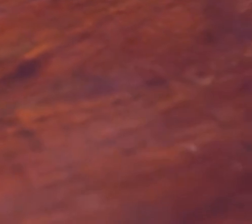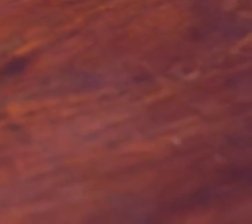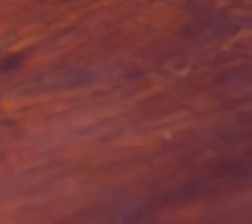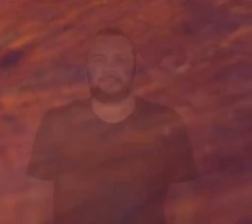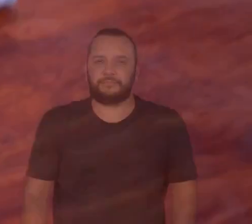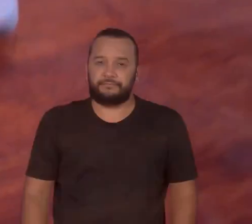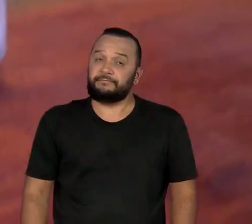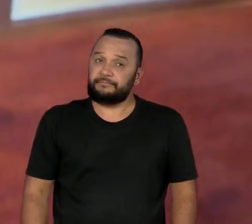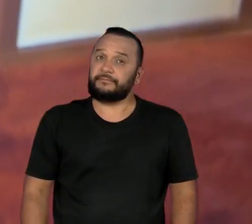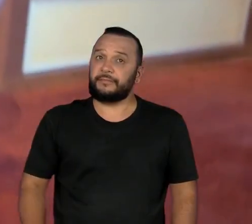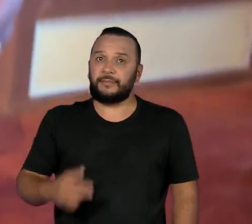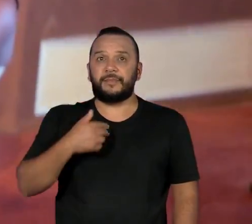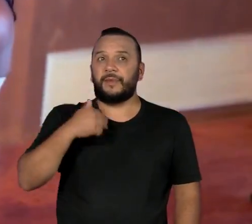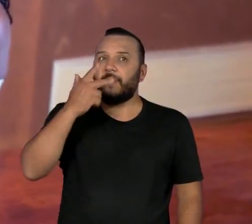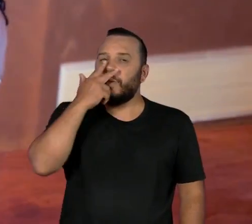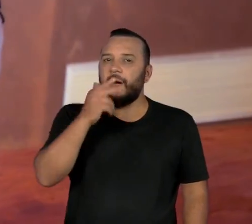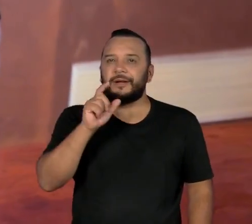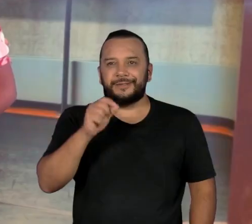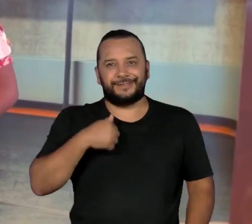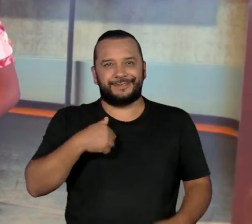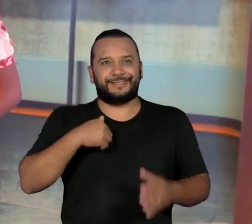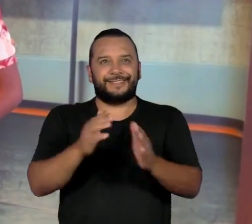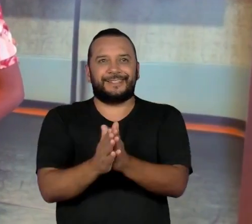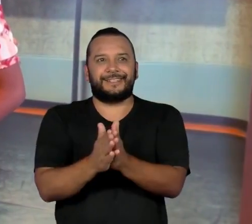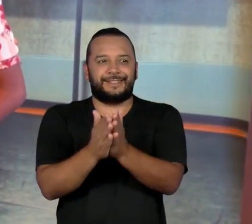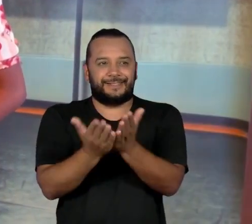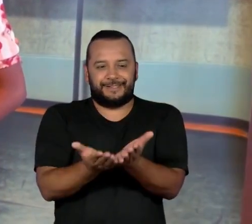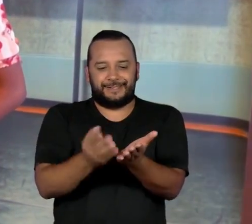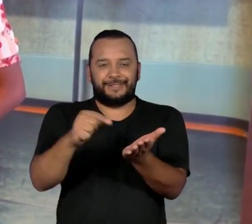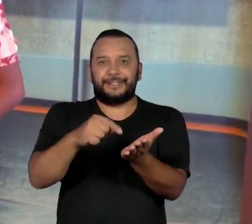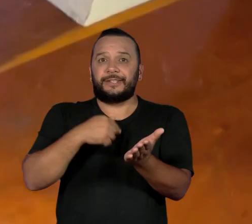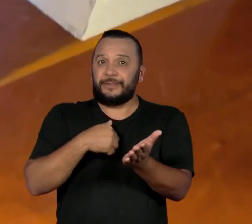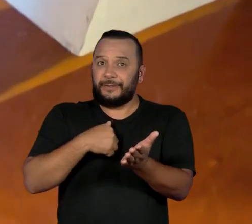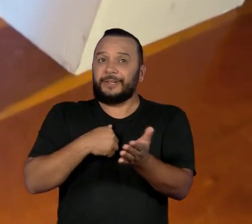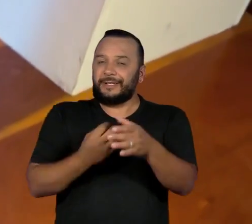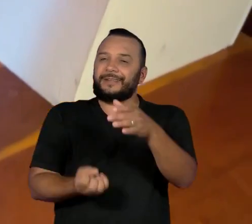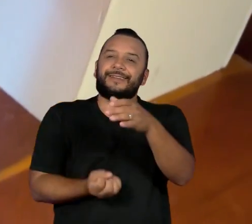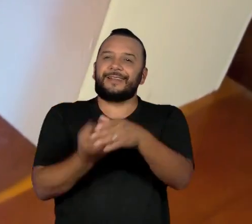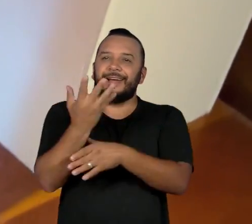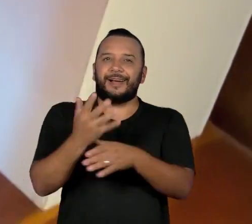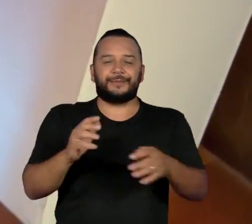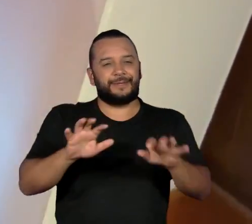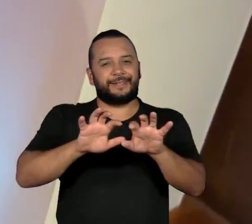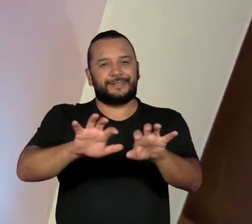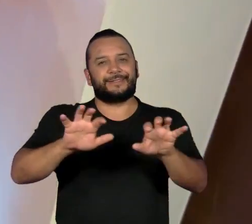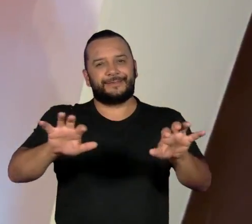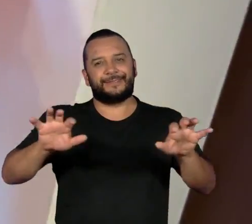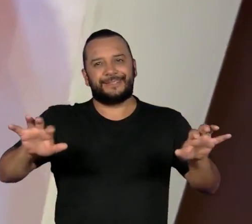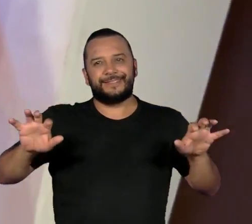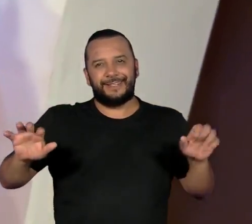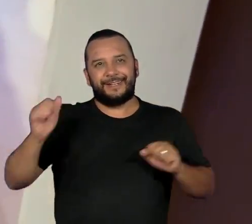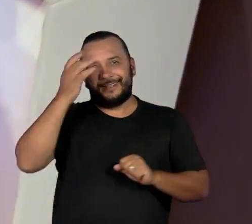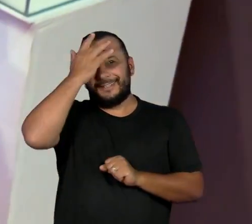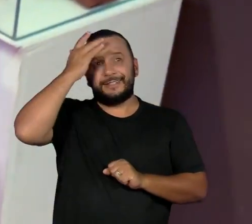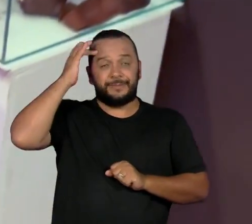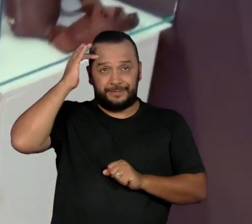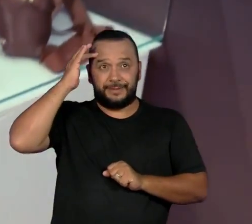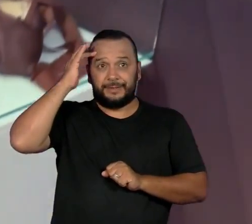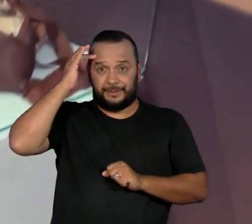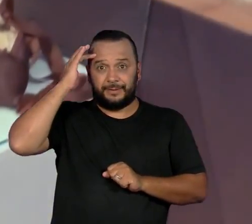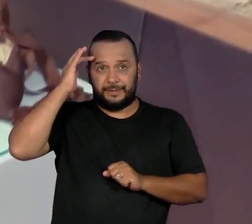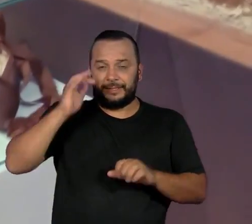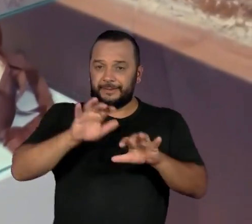Eu acho que os livros, eles foram criados, né, para inspirar as pessoas, para